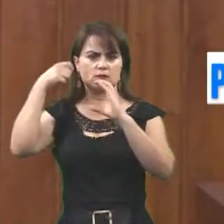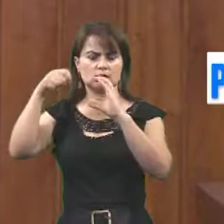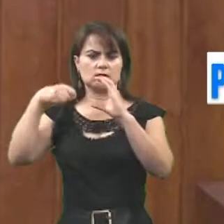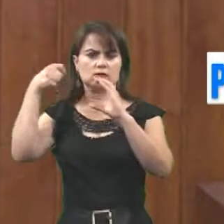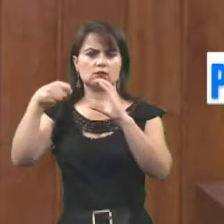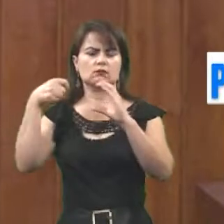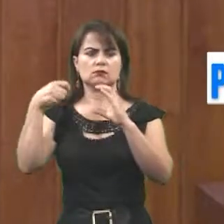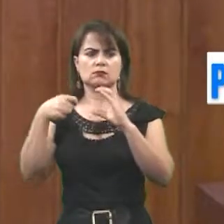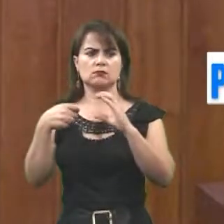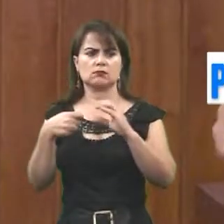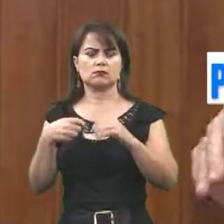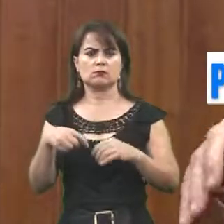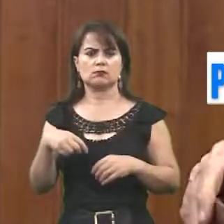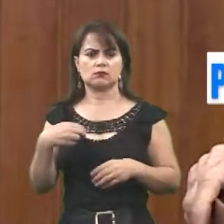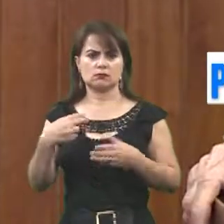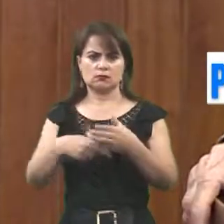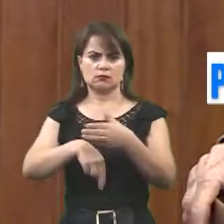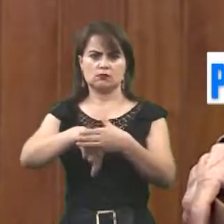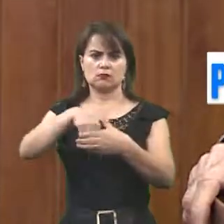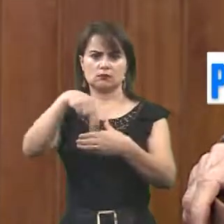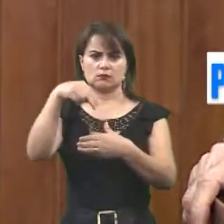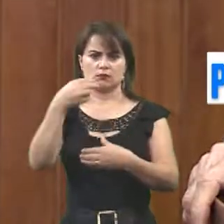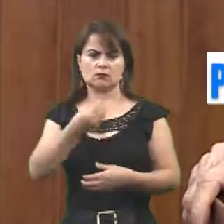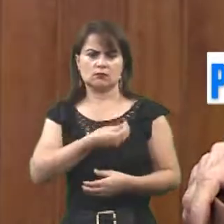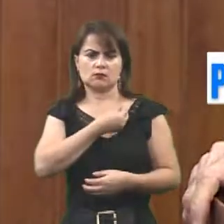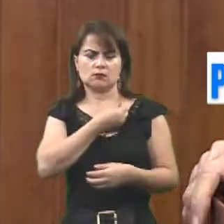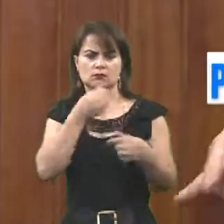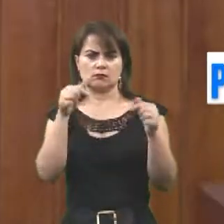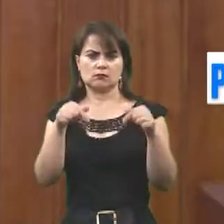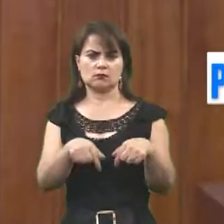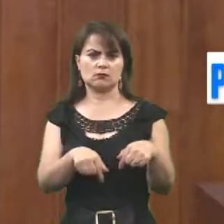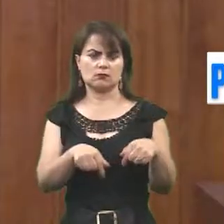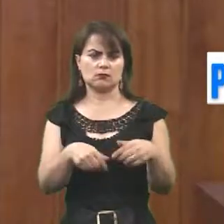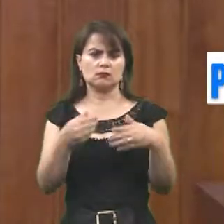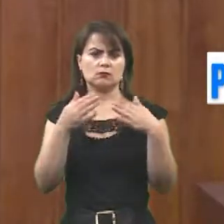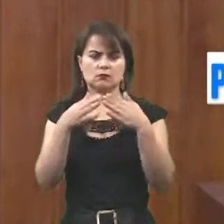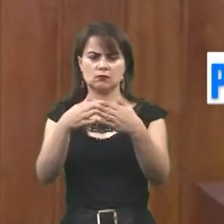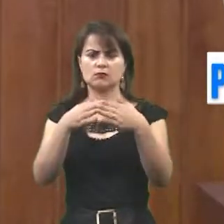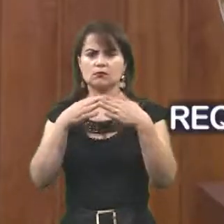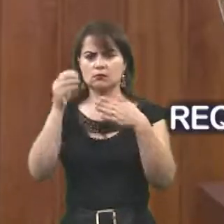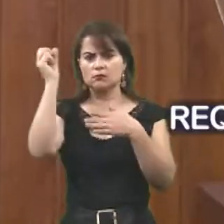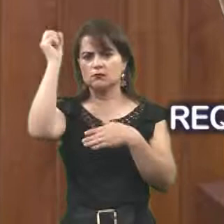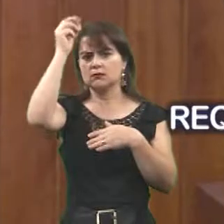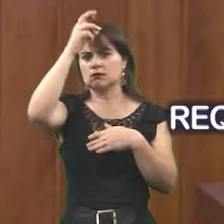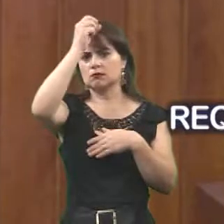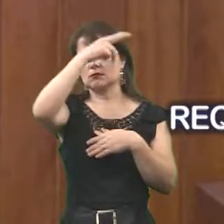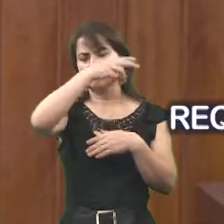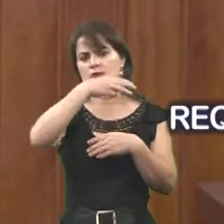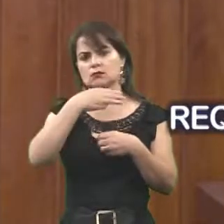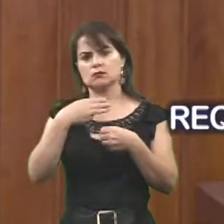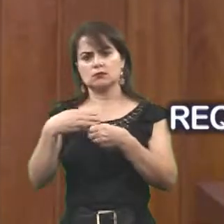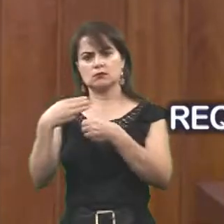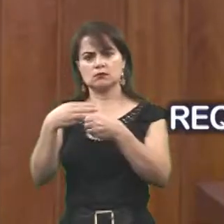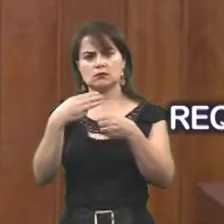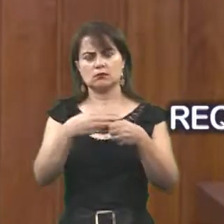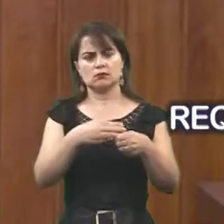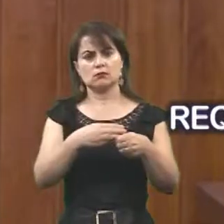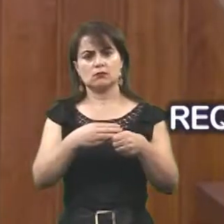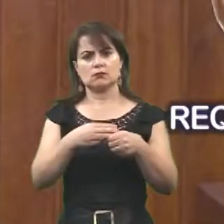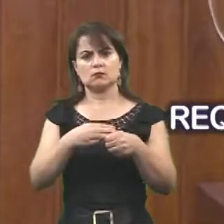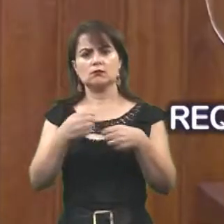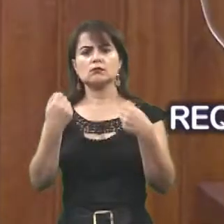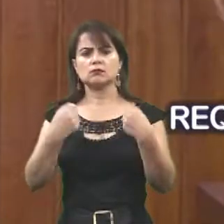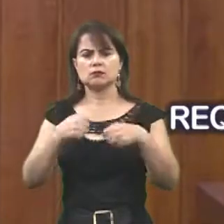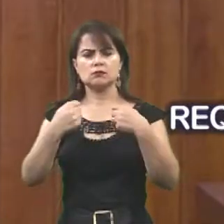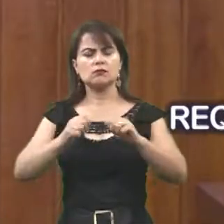para solicitar ao prefeito municipal que envie esforços junto ao